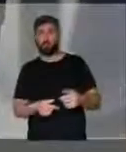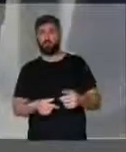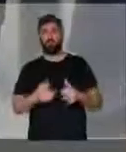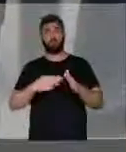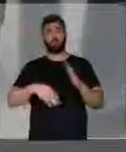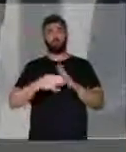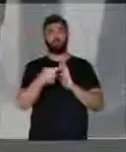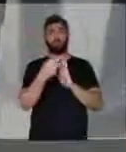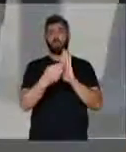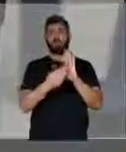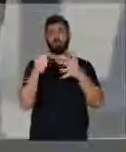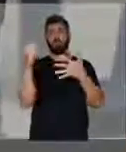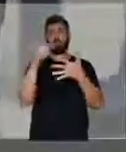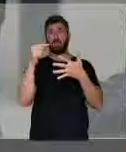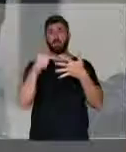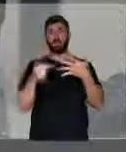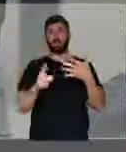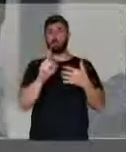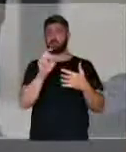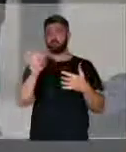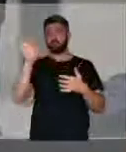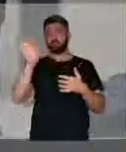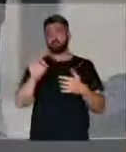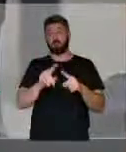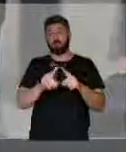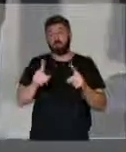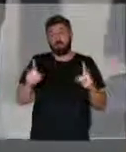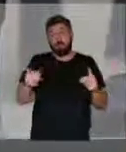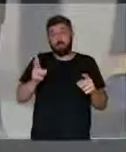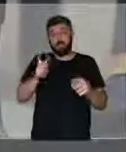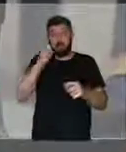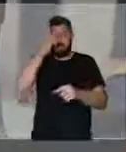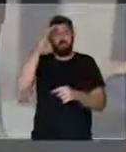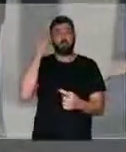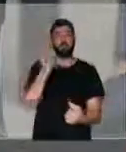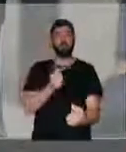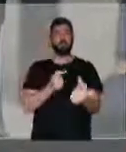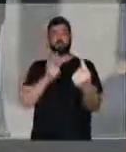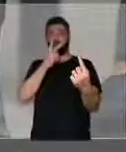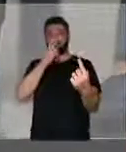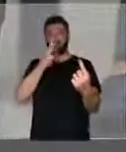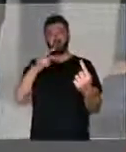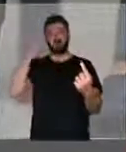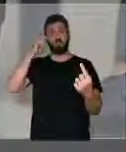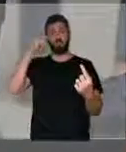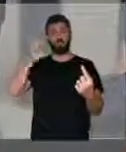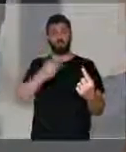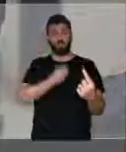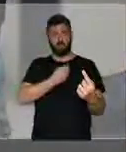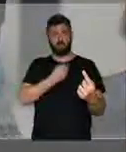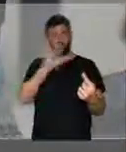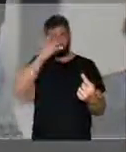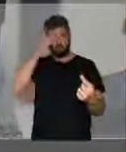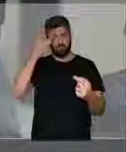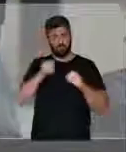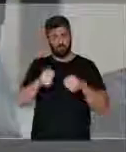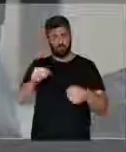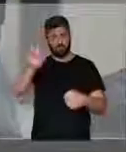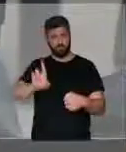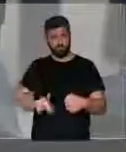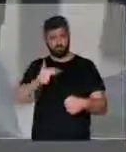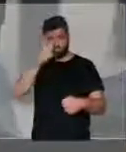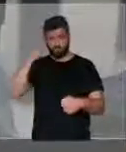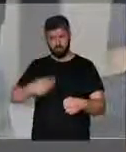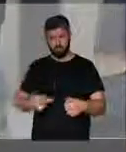tudo regimental, é unânime, mas vem sempre alguém, parece que despreocupado com a vida de defensores